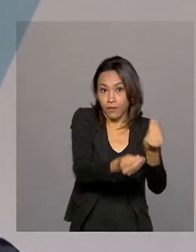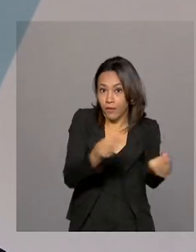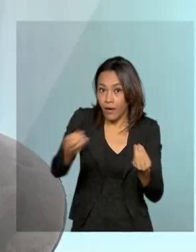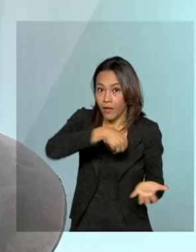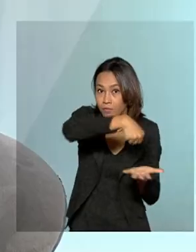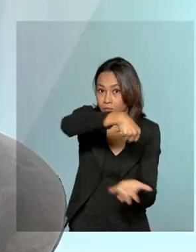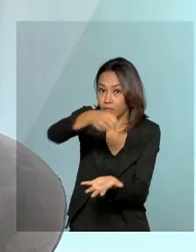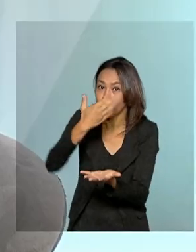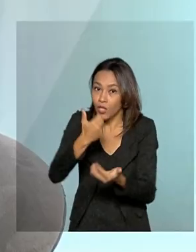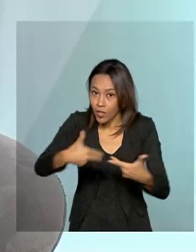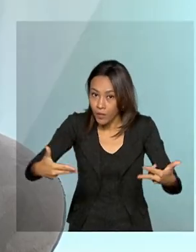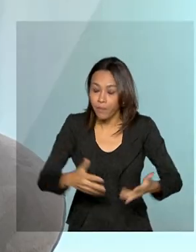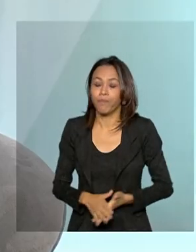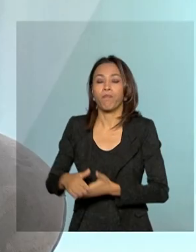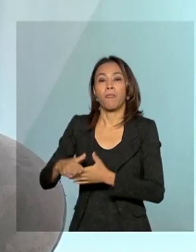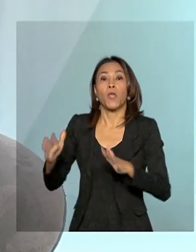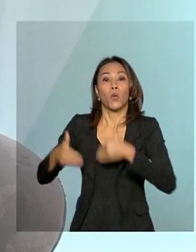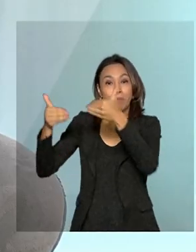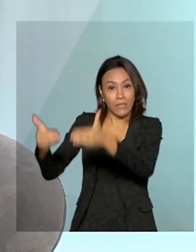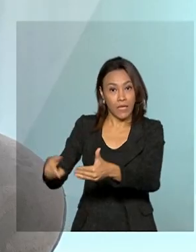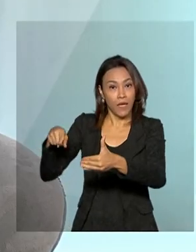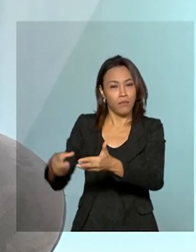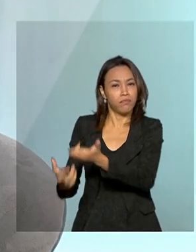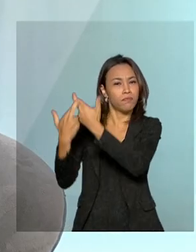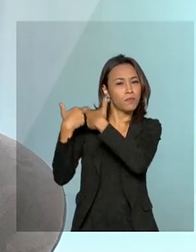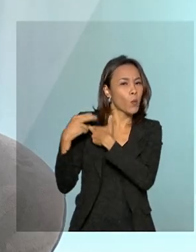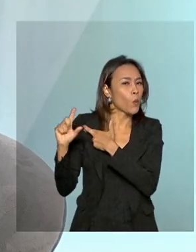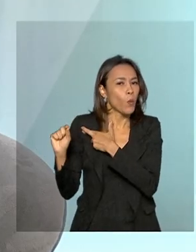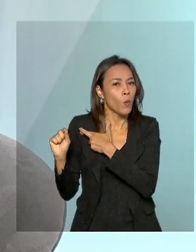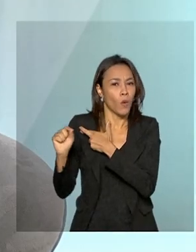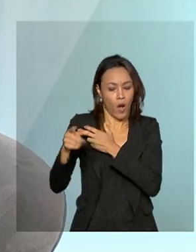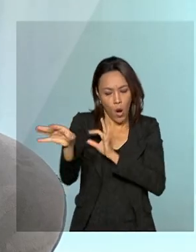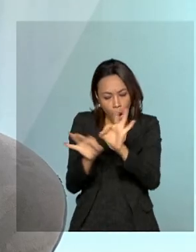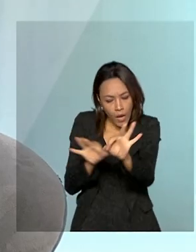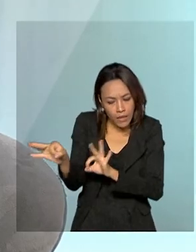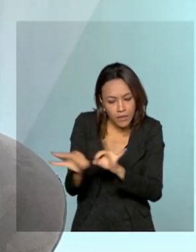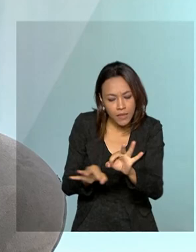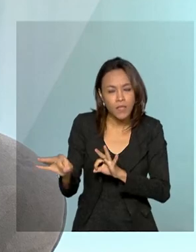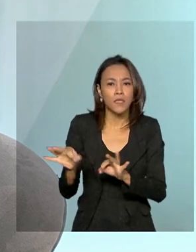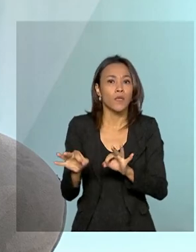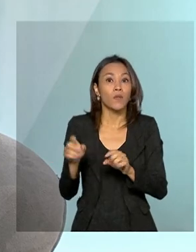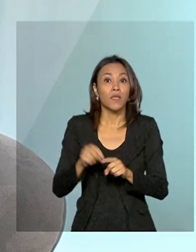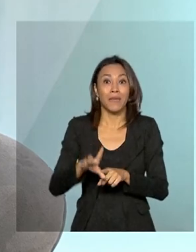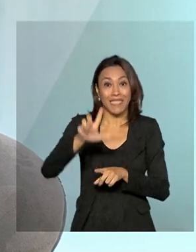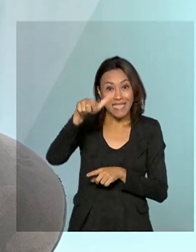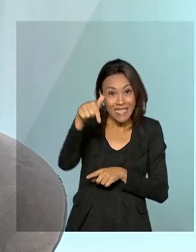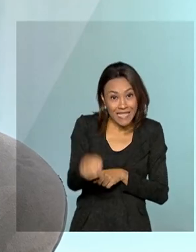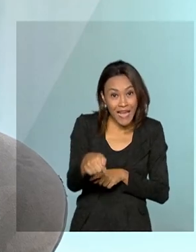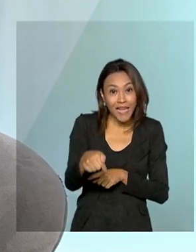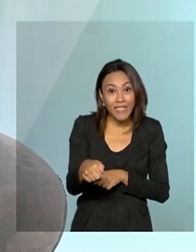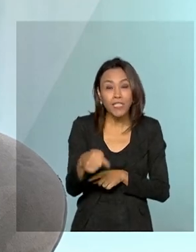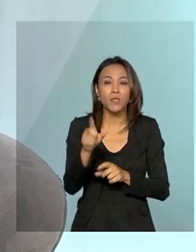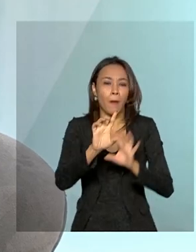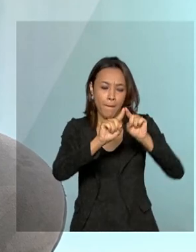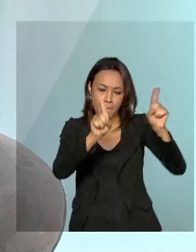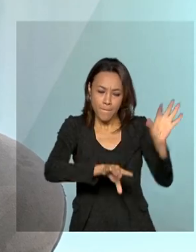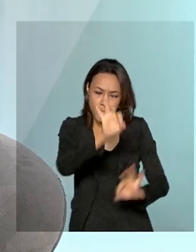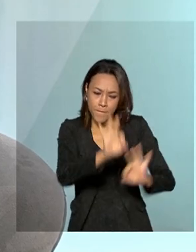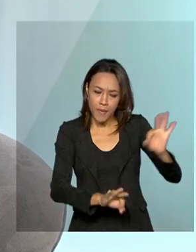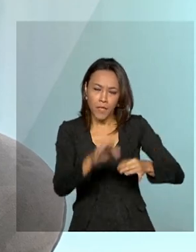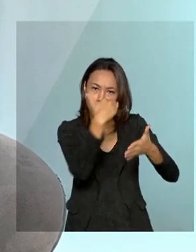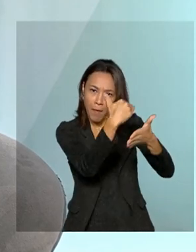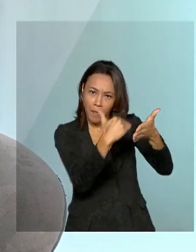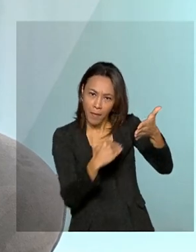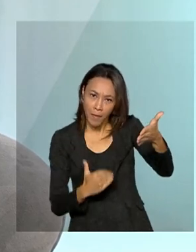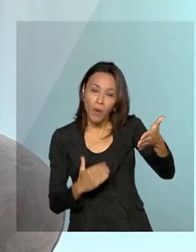O Ministério ficou responsável pela organização e gerenciamento de 7 planos de contingência. Um